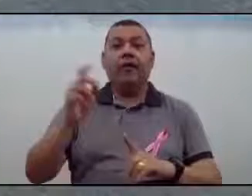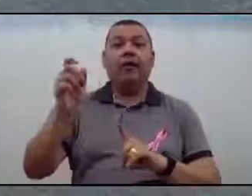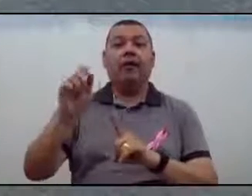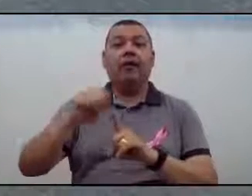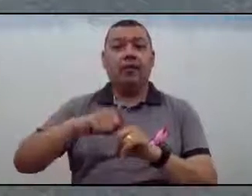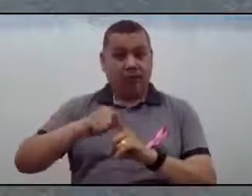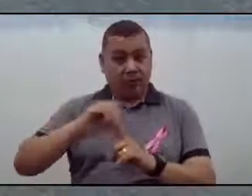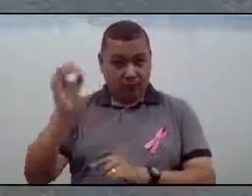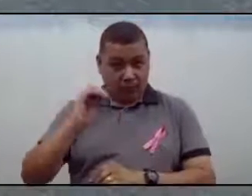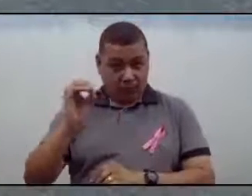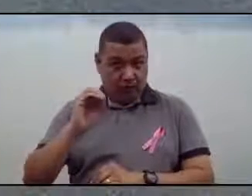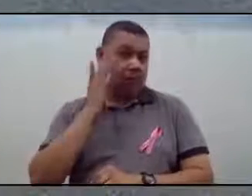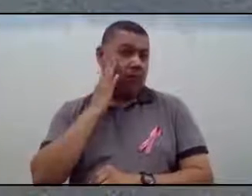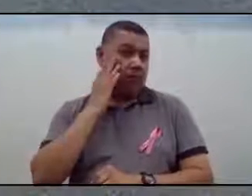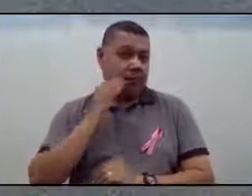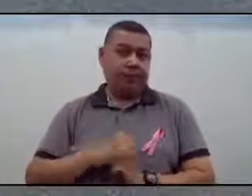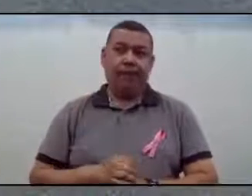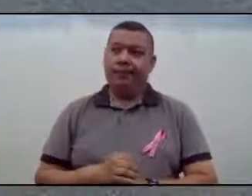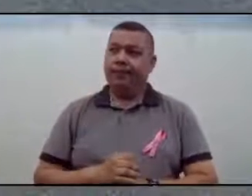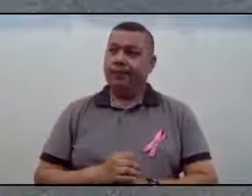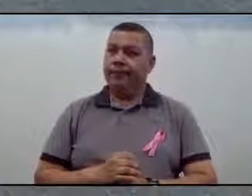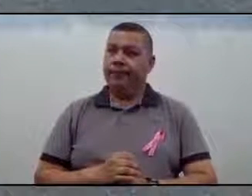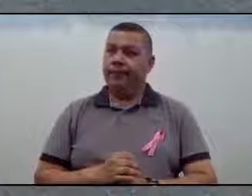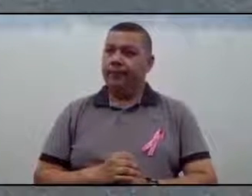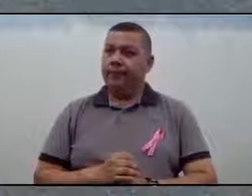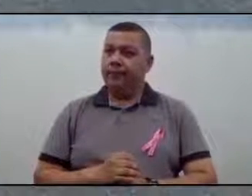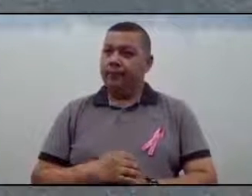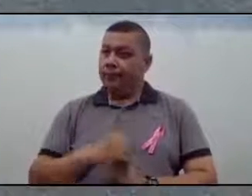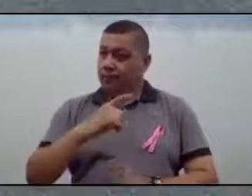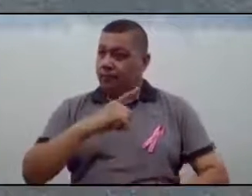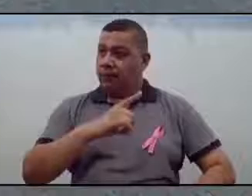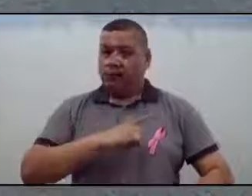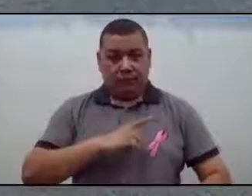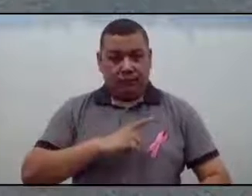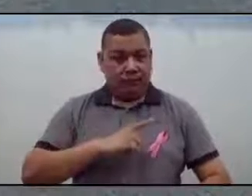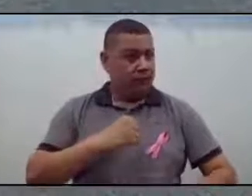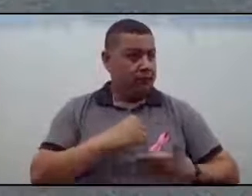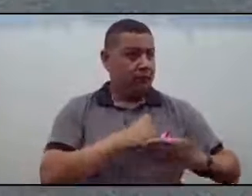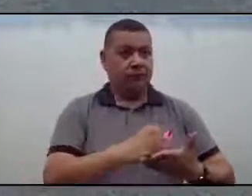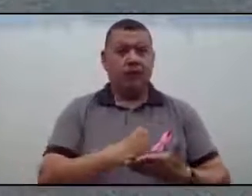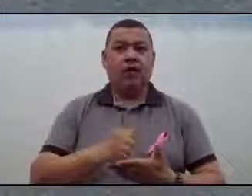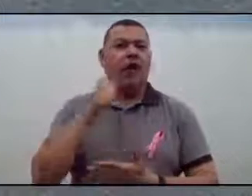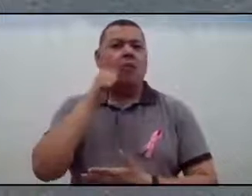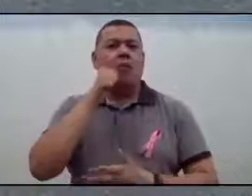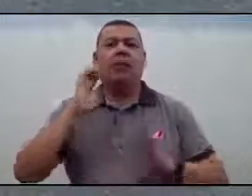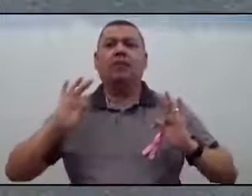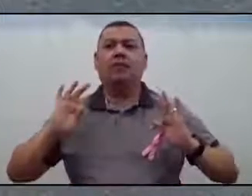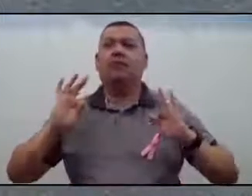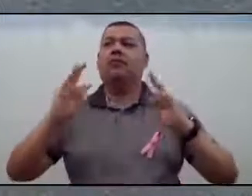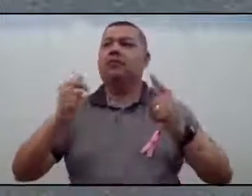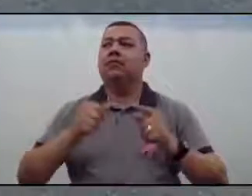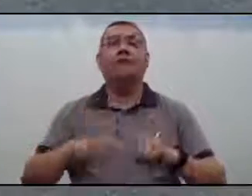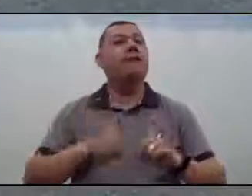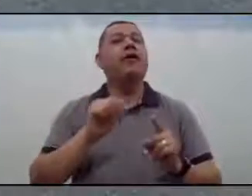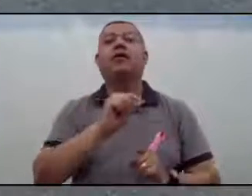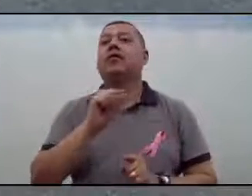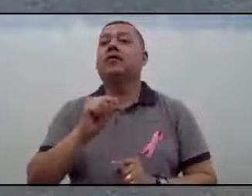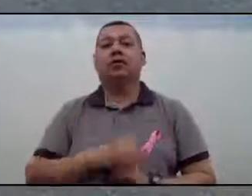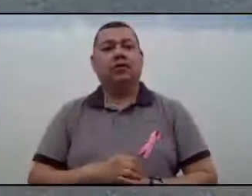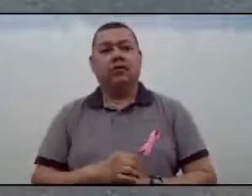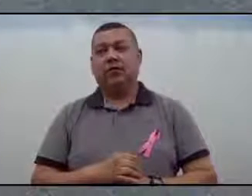mês de outubro rosa, né? Que vem aí homenagear todas as mulheres. Mas o que, que adianta